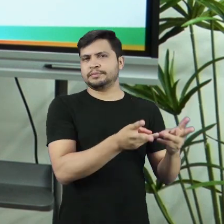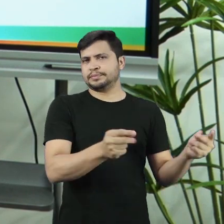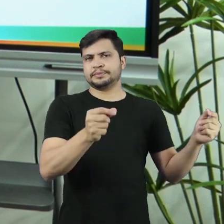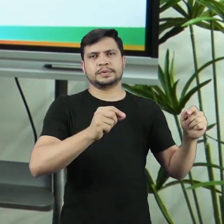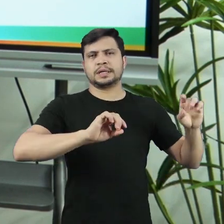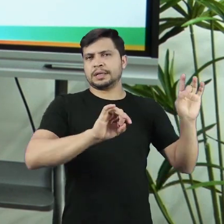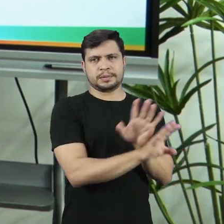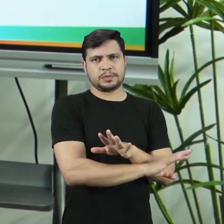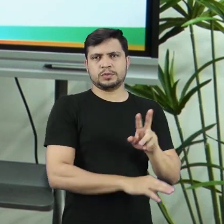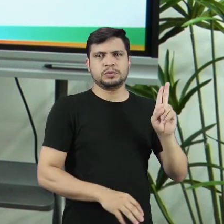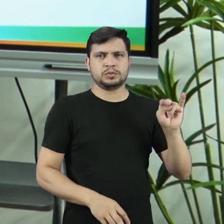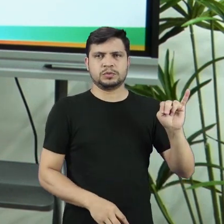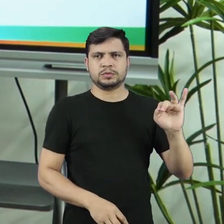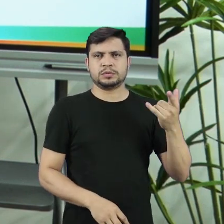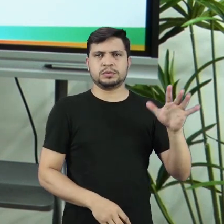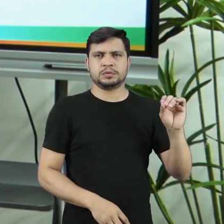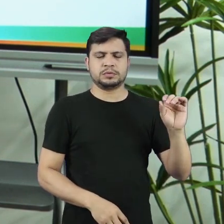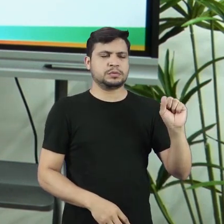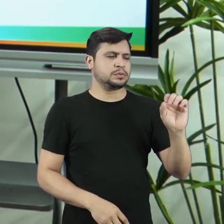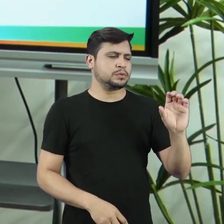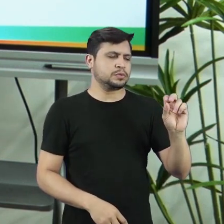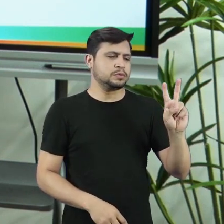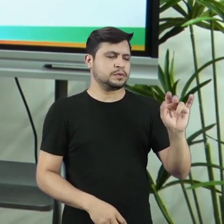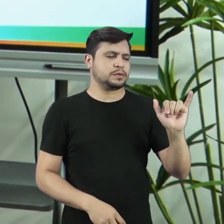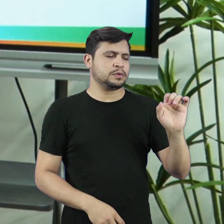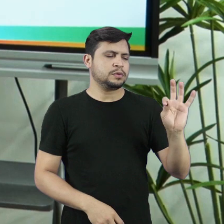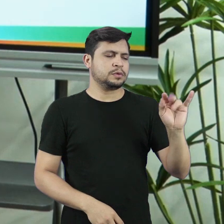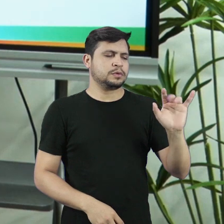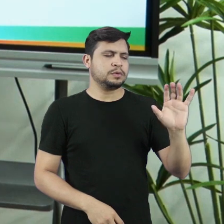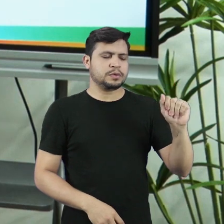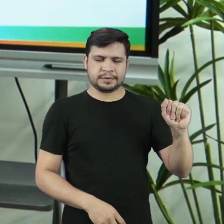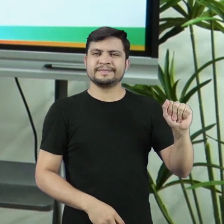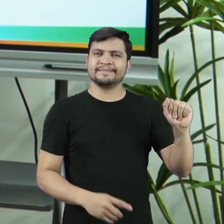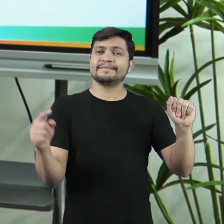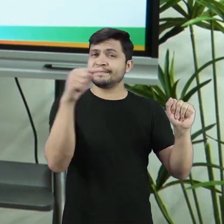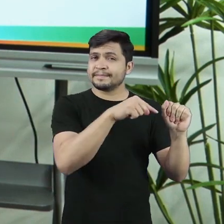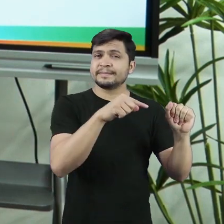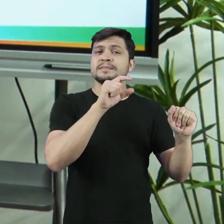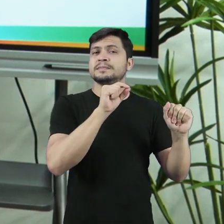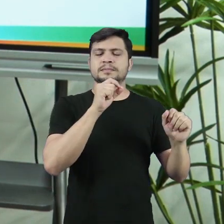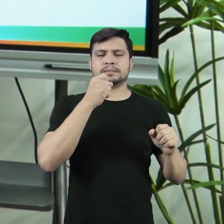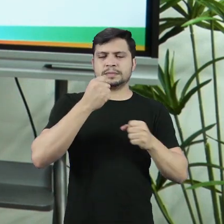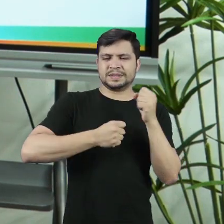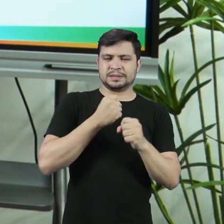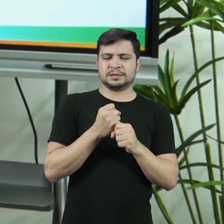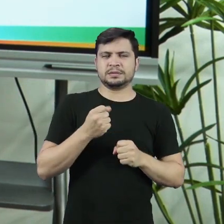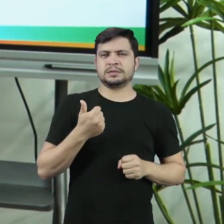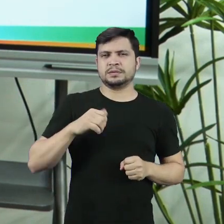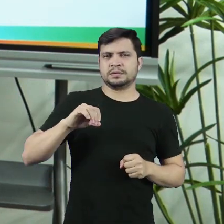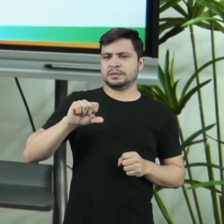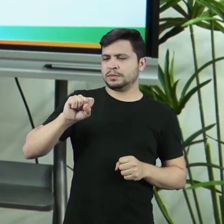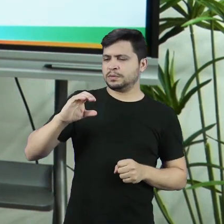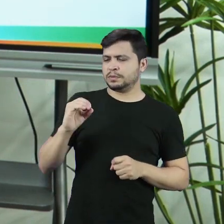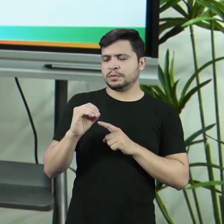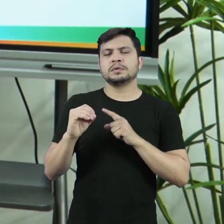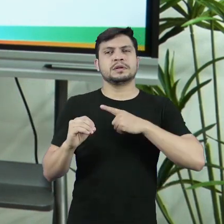em 91 e já na década de 80 há uma dificuldade por parte dos militares para